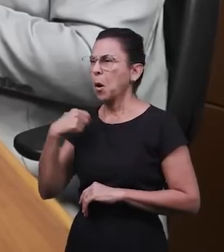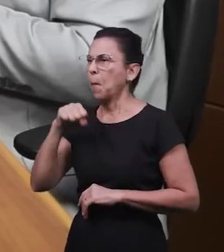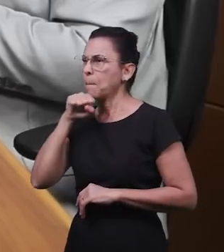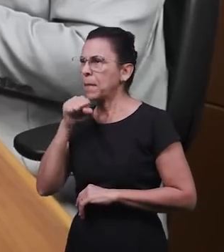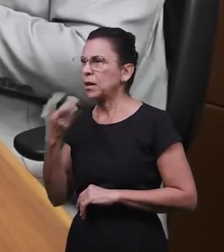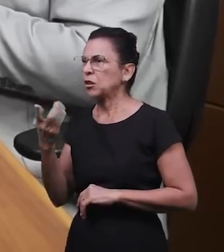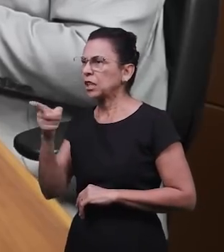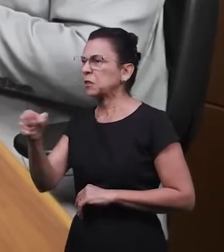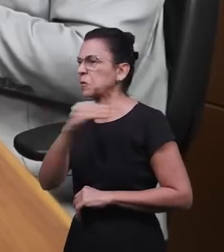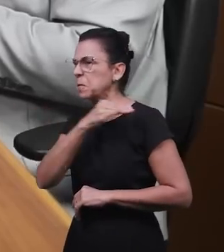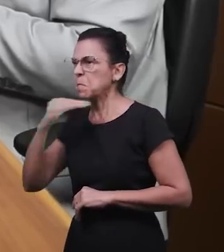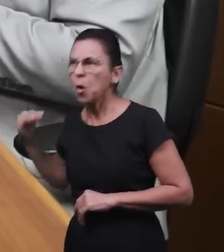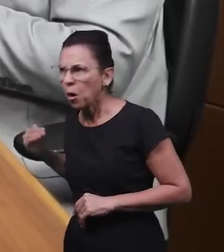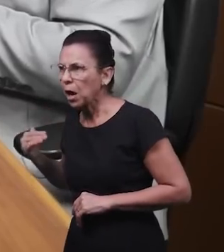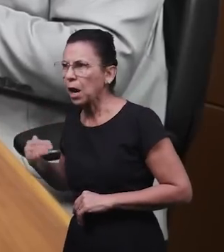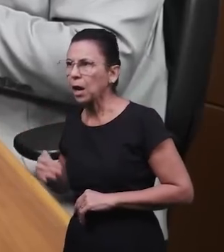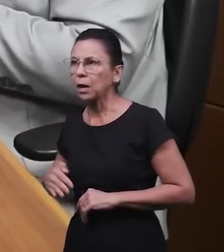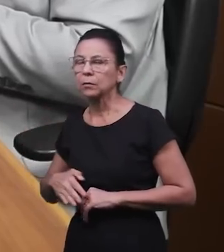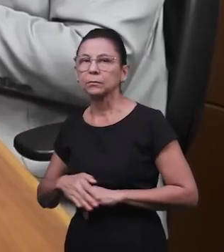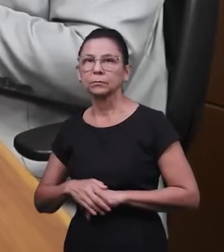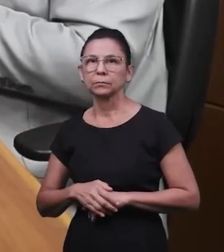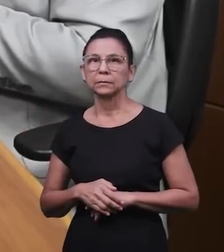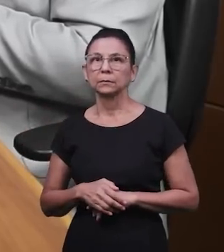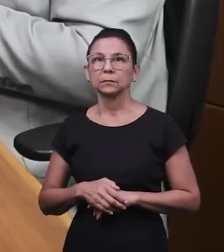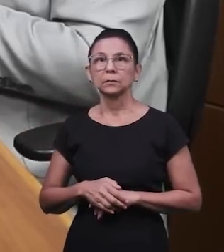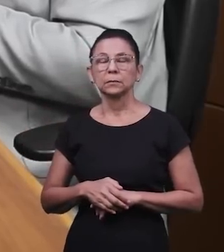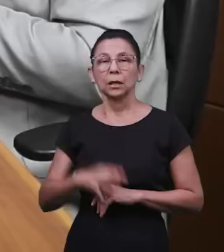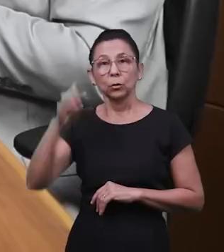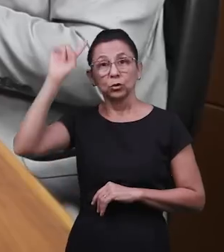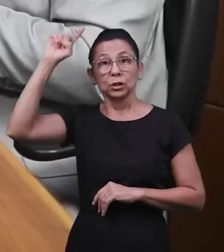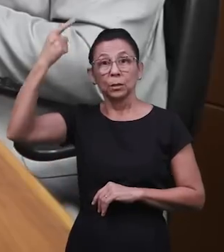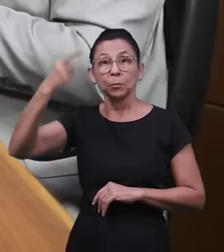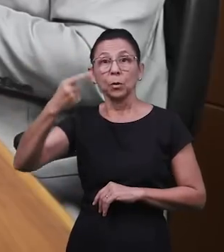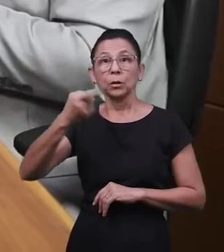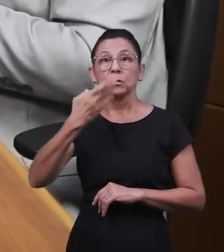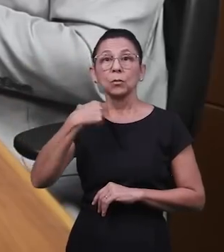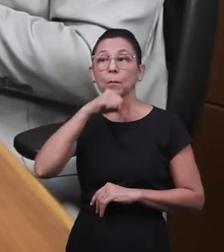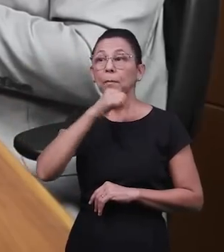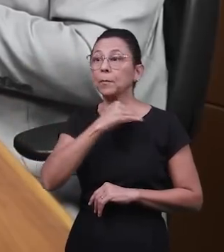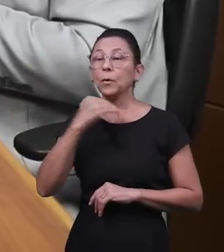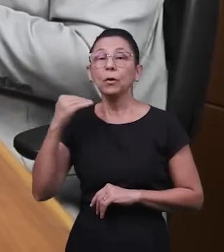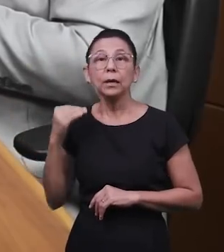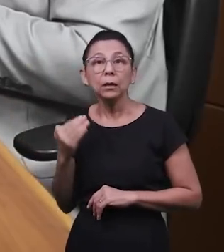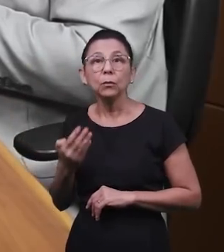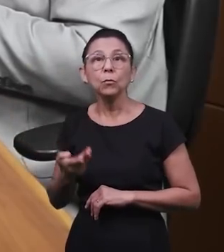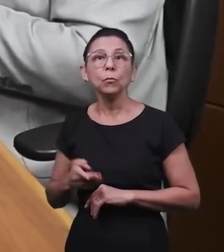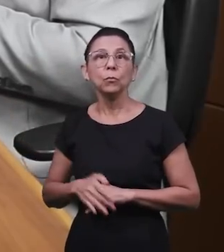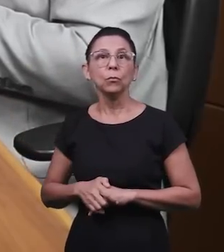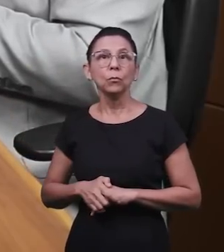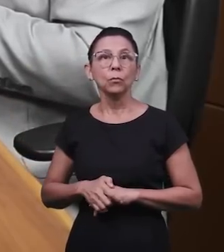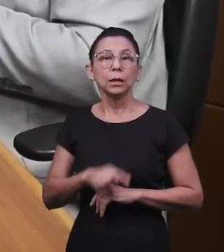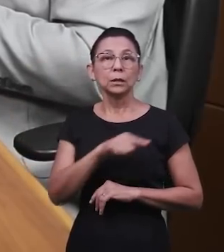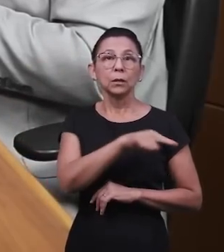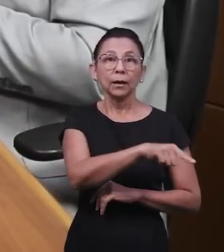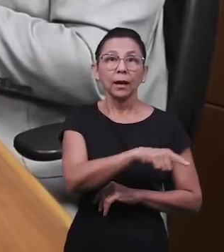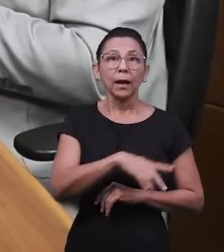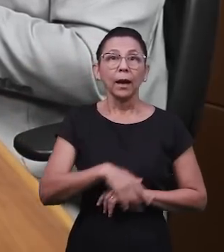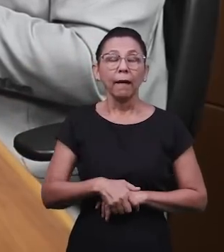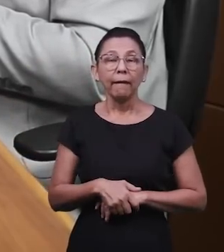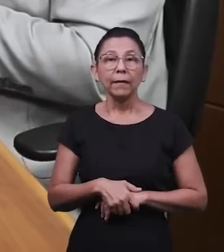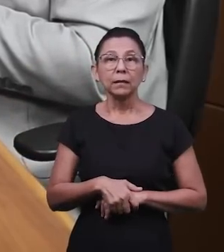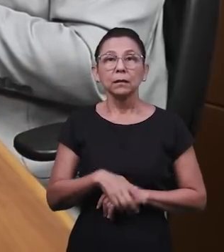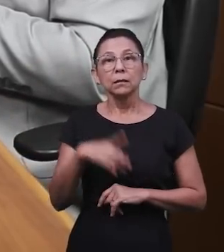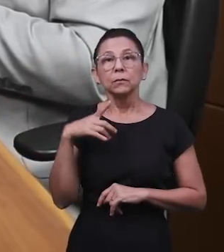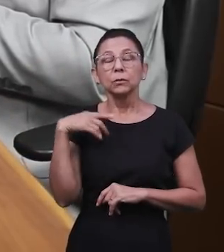de 50 anos está internado no hospital psiquiátrico. Né? Então, tem gente que precisa confessar, às vezes com o